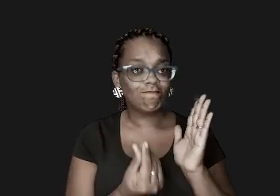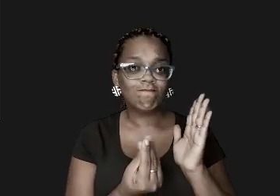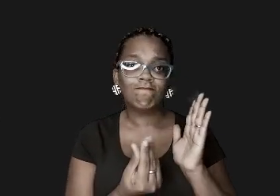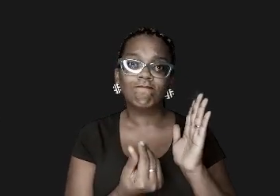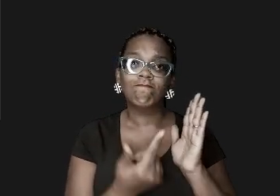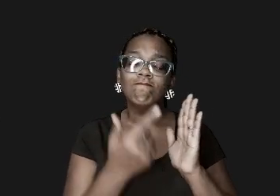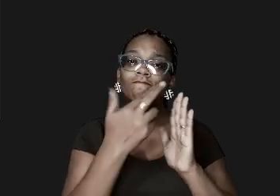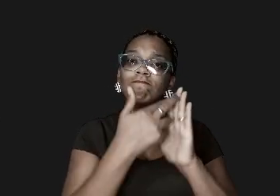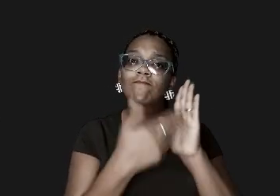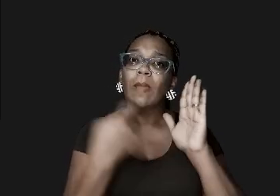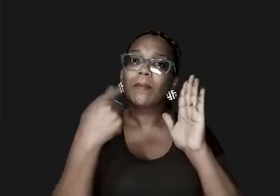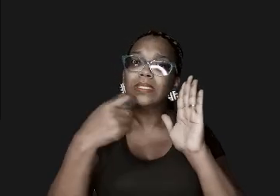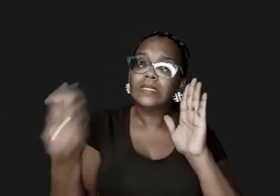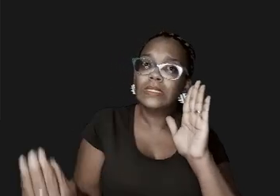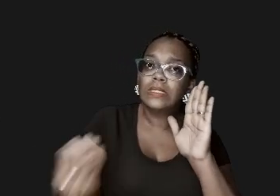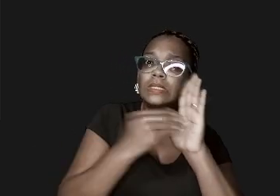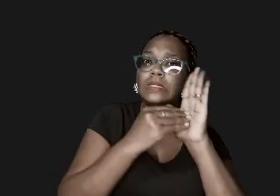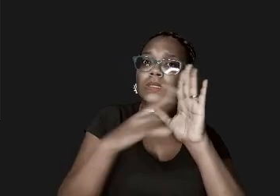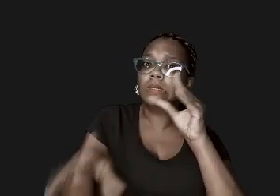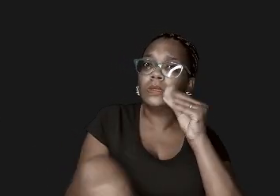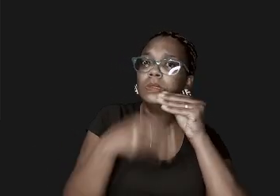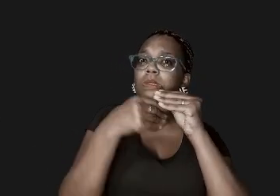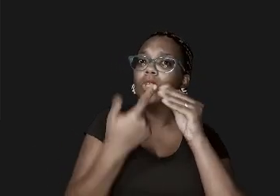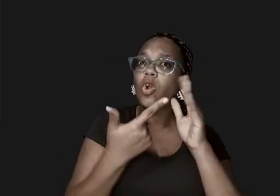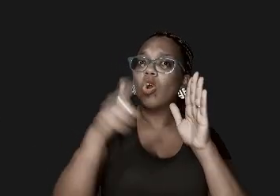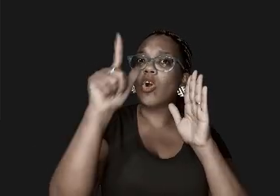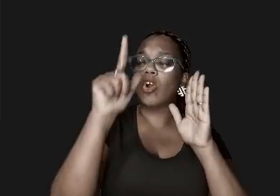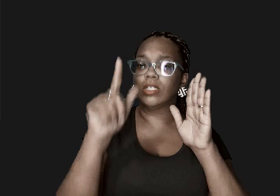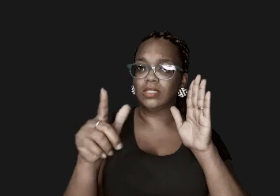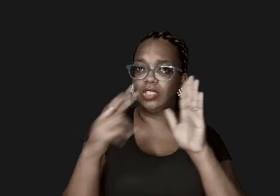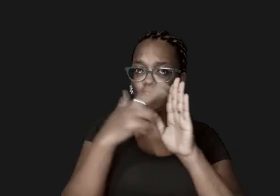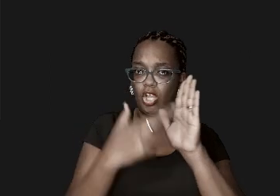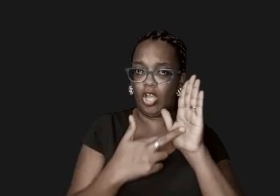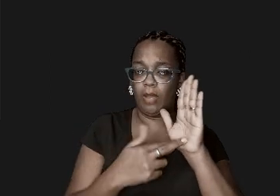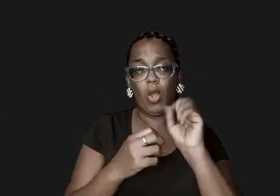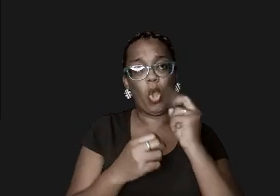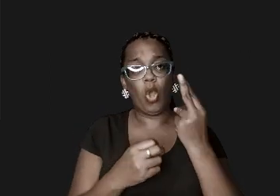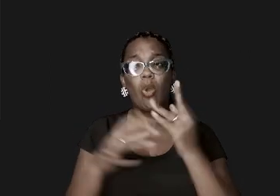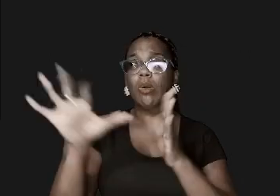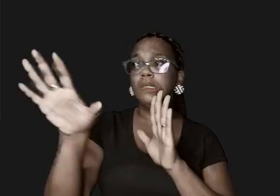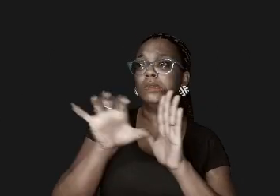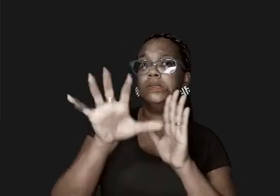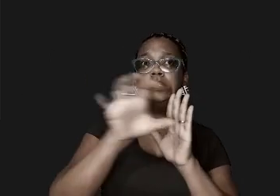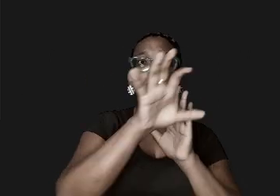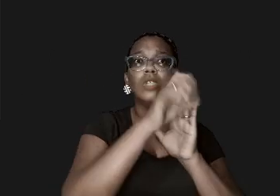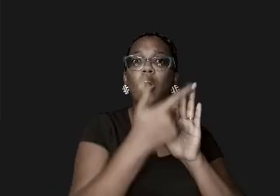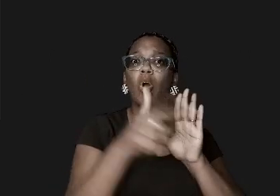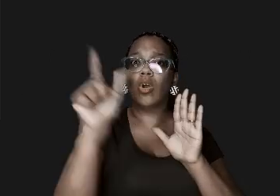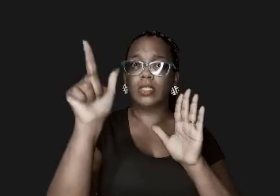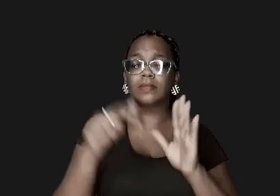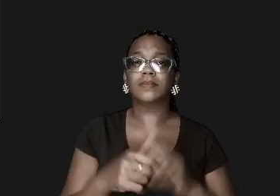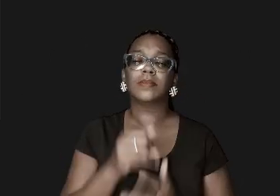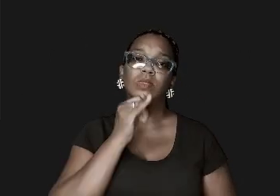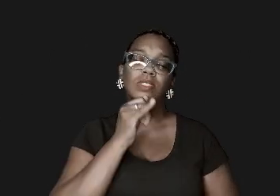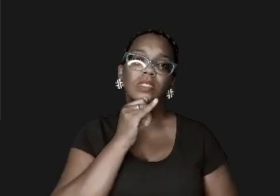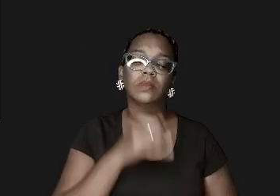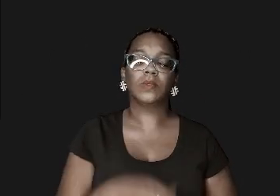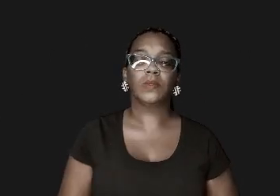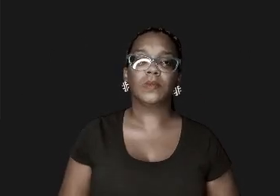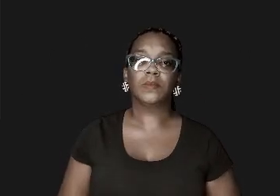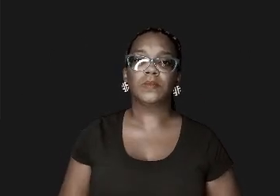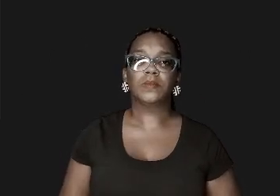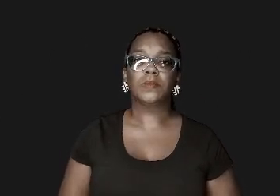primeiro porque algumas novas penais são tipos em branco e normas que precisam de um complemento vindo de outras